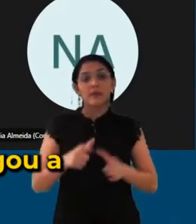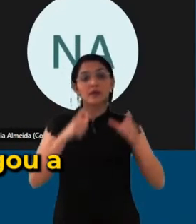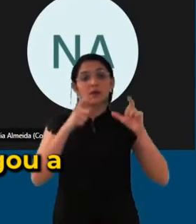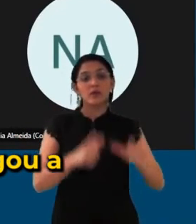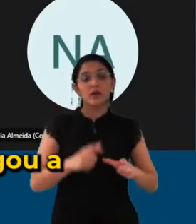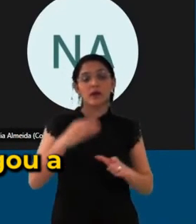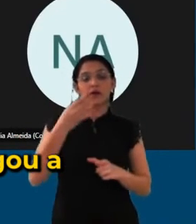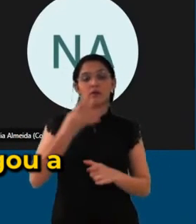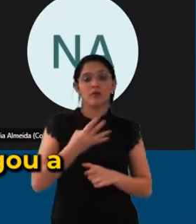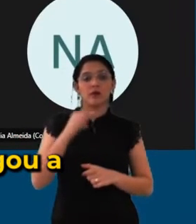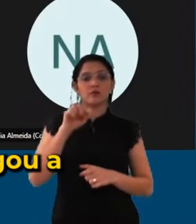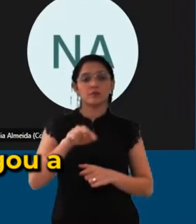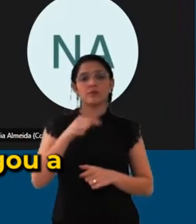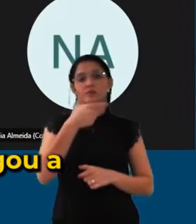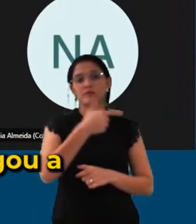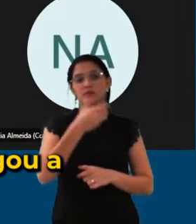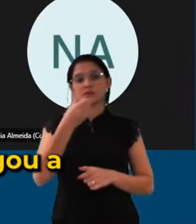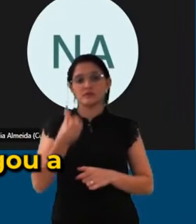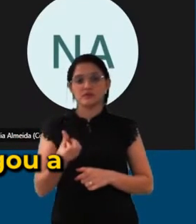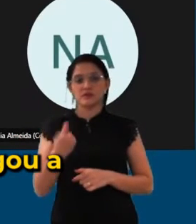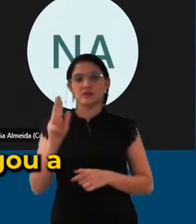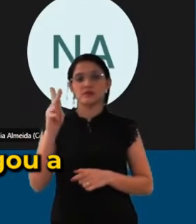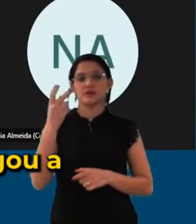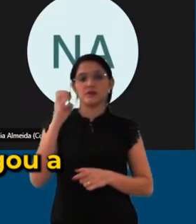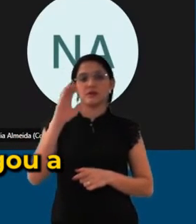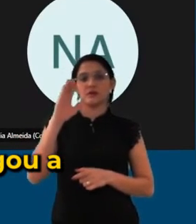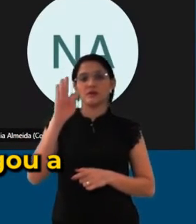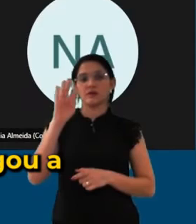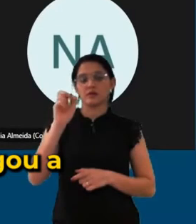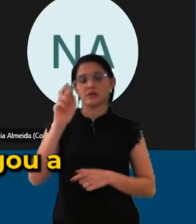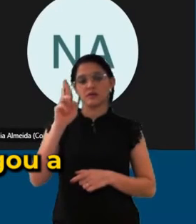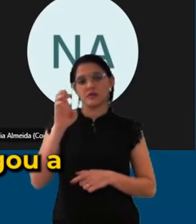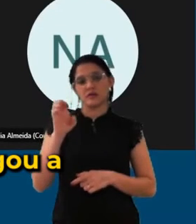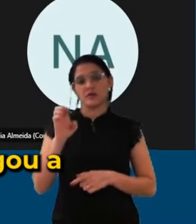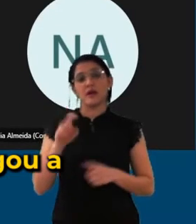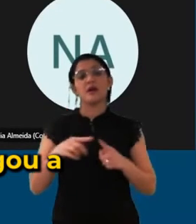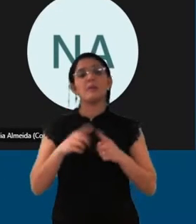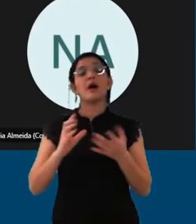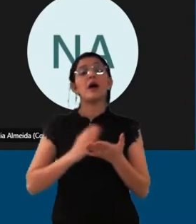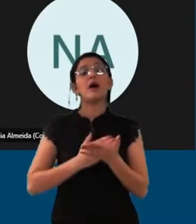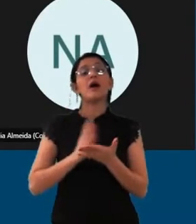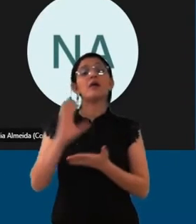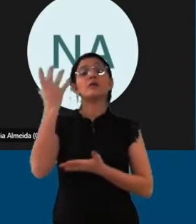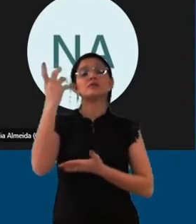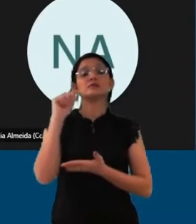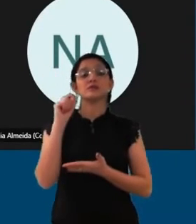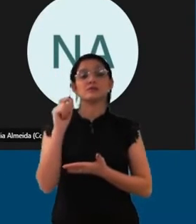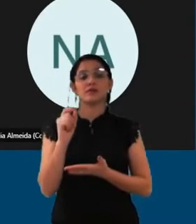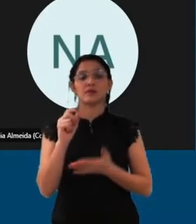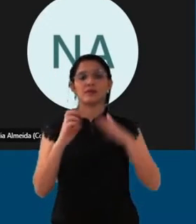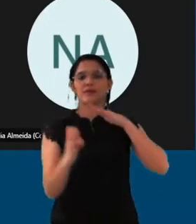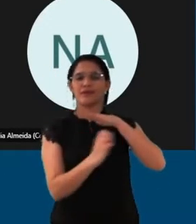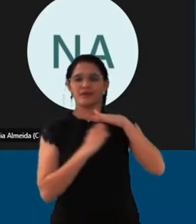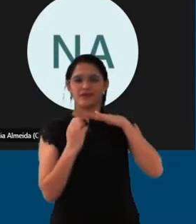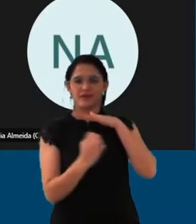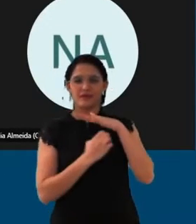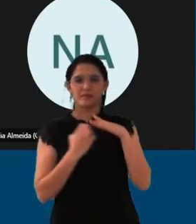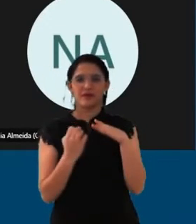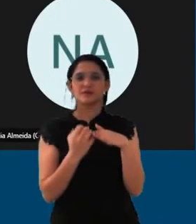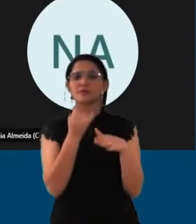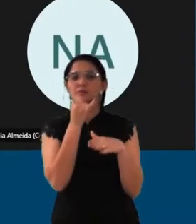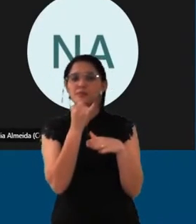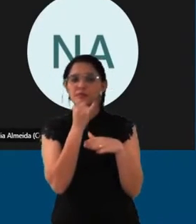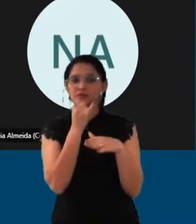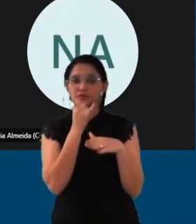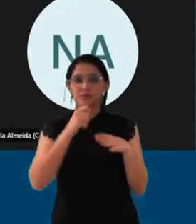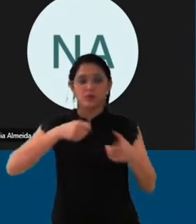E em nenhum momento a Votorantim chegou a concluir a extração da cava final ou do